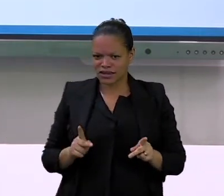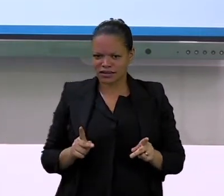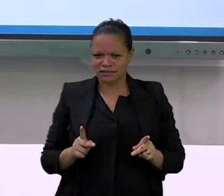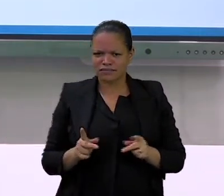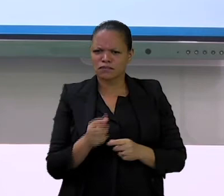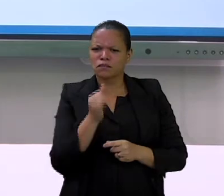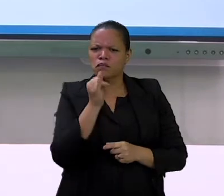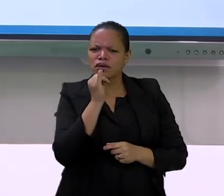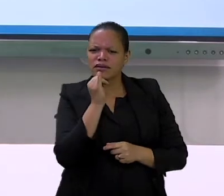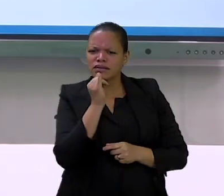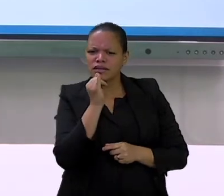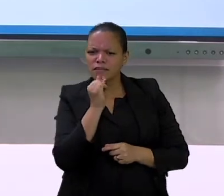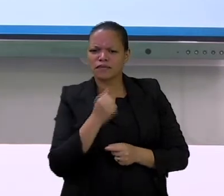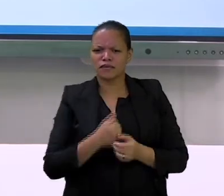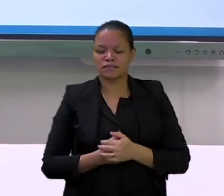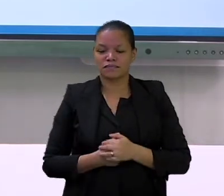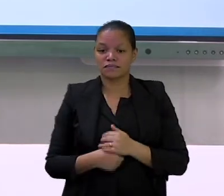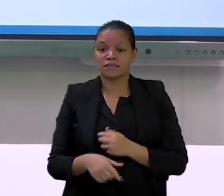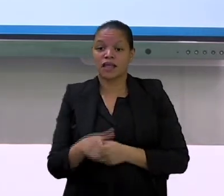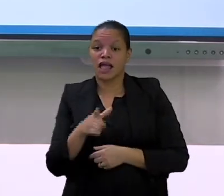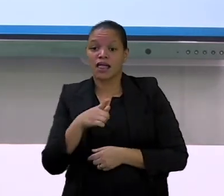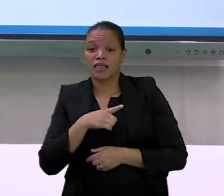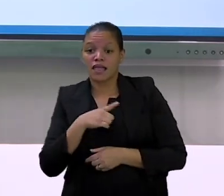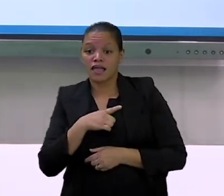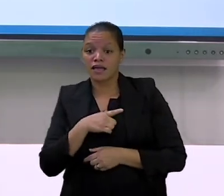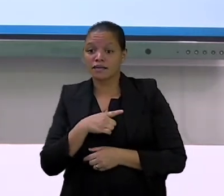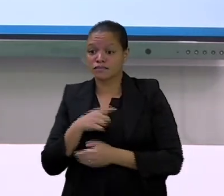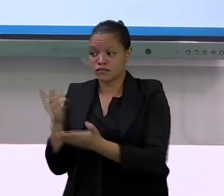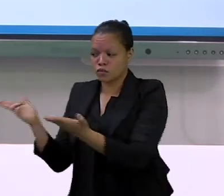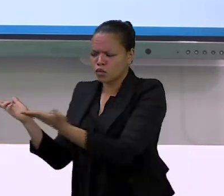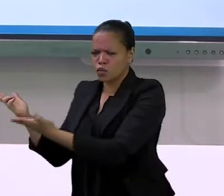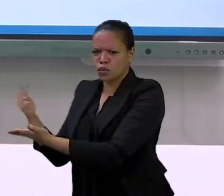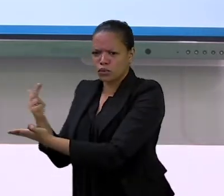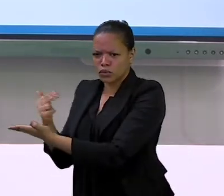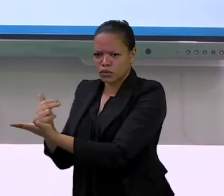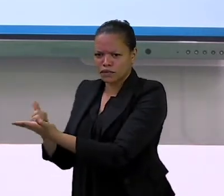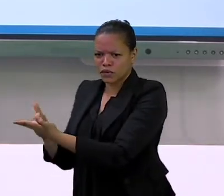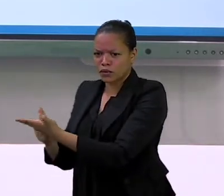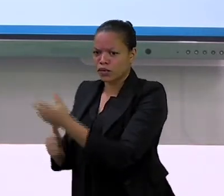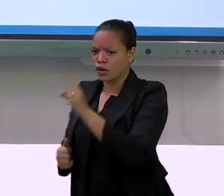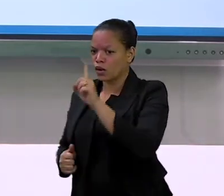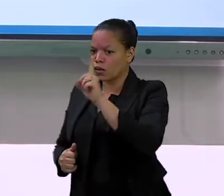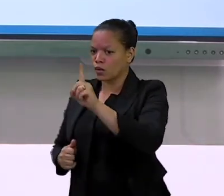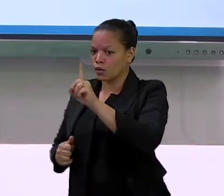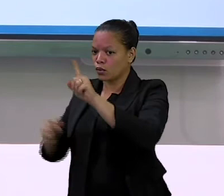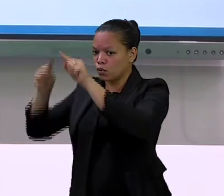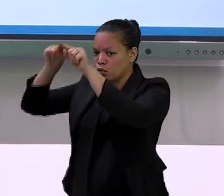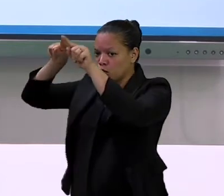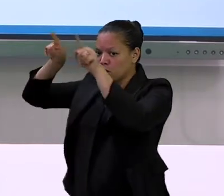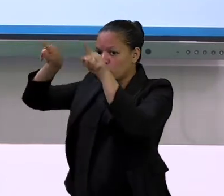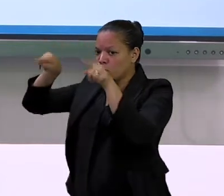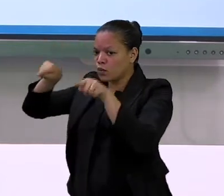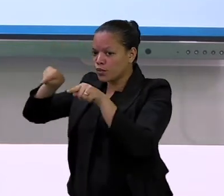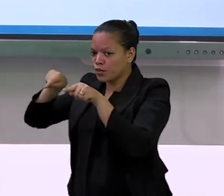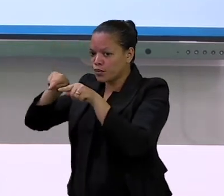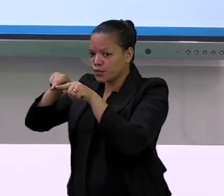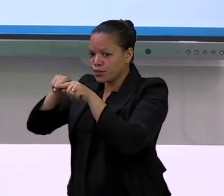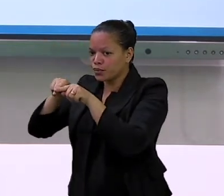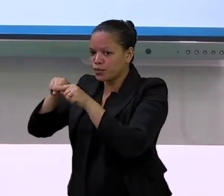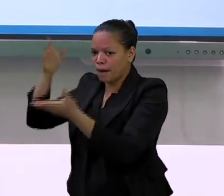figura ao lado, temos um inteiro, que é o meu círculo, dividido em 8 partes